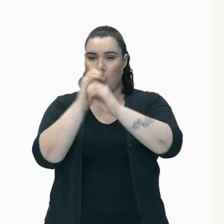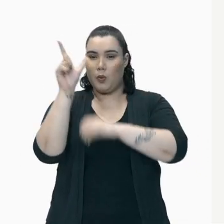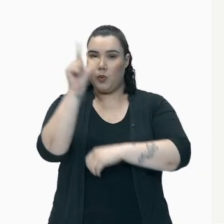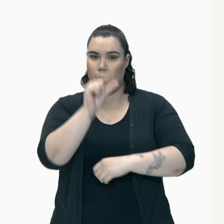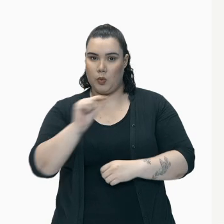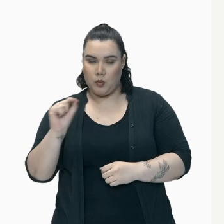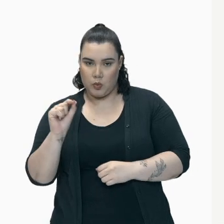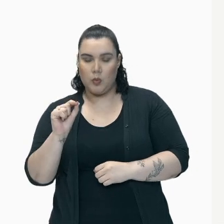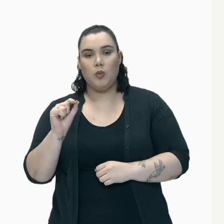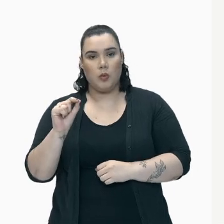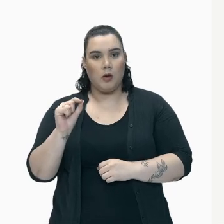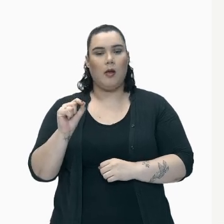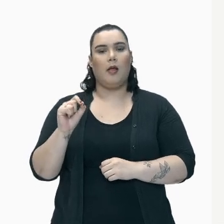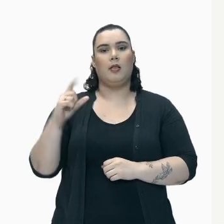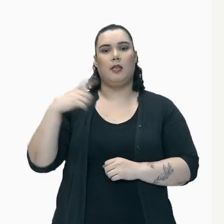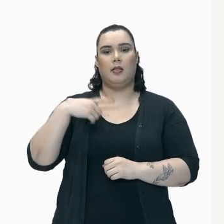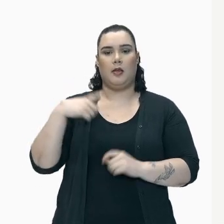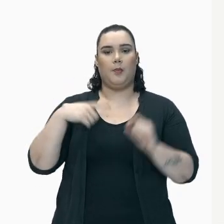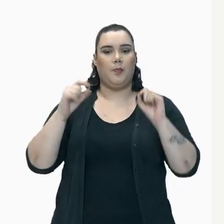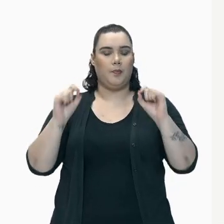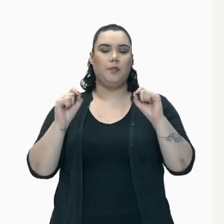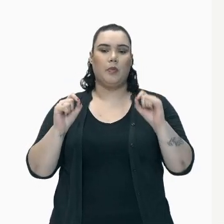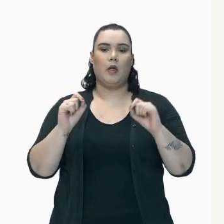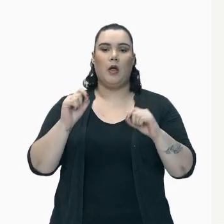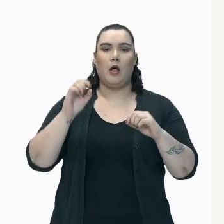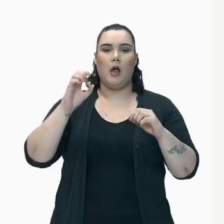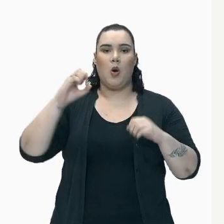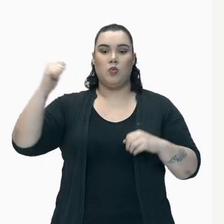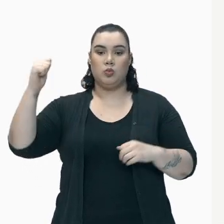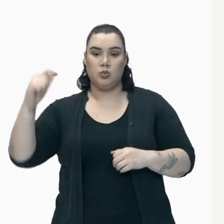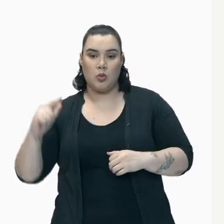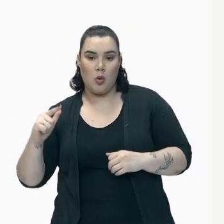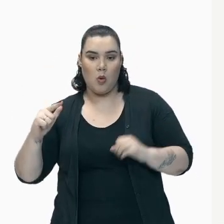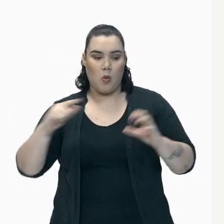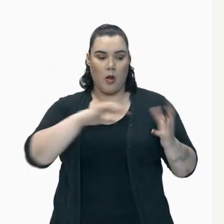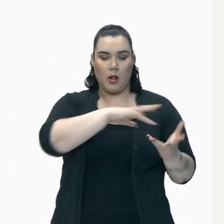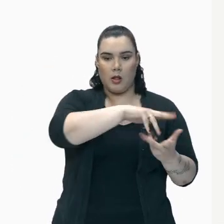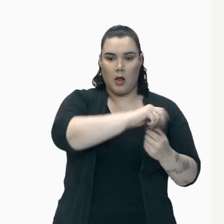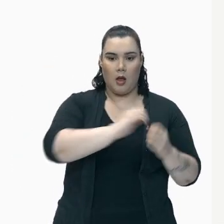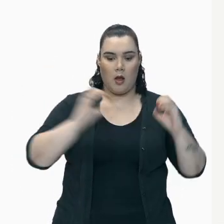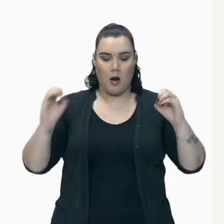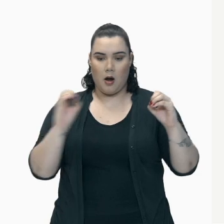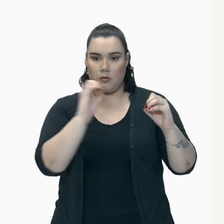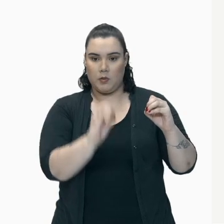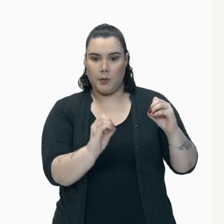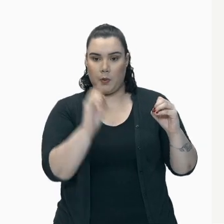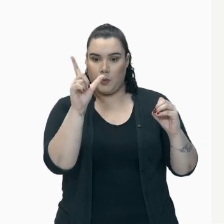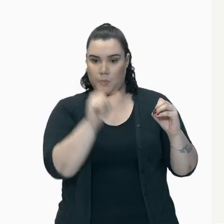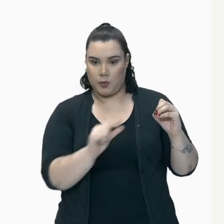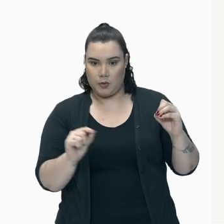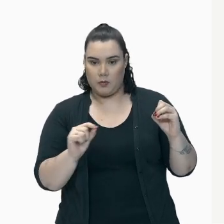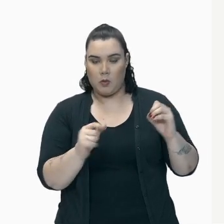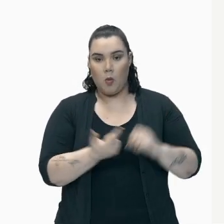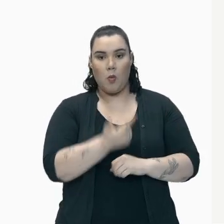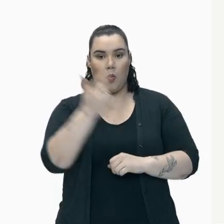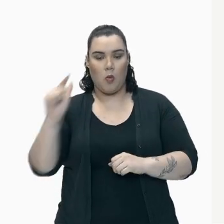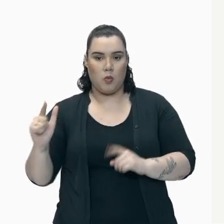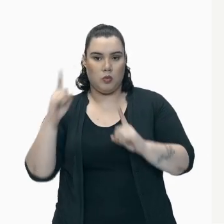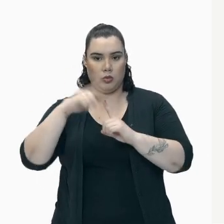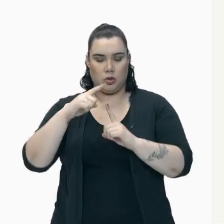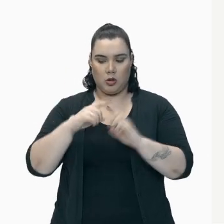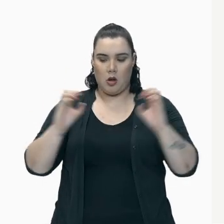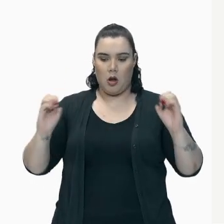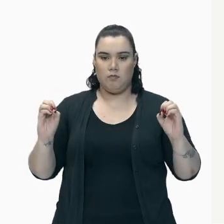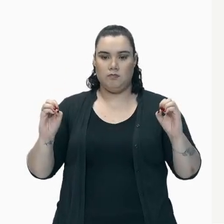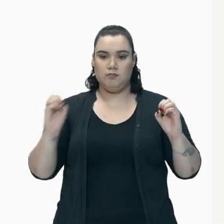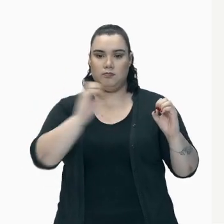fica no meio, a Lua fica no meio, entre o Sol e a Terra. No eclipse lunar, a Terra fica entre o Sol